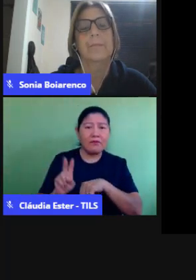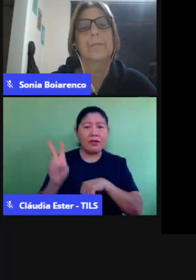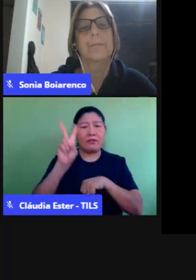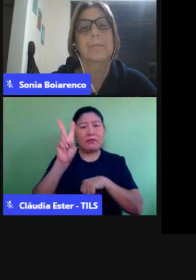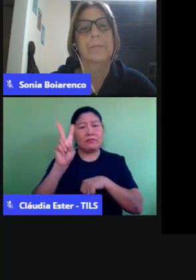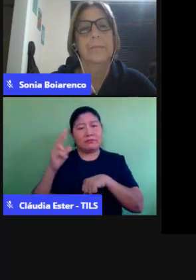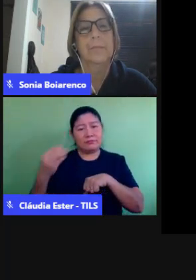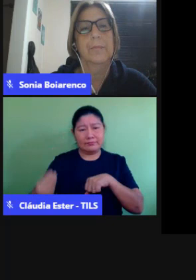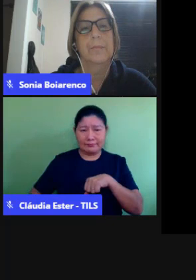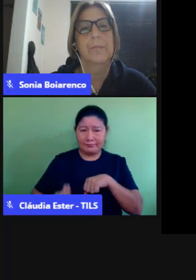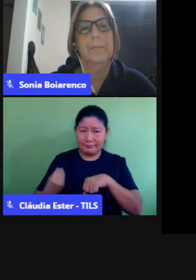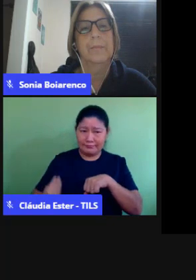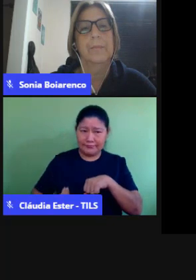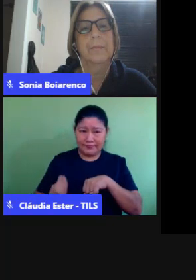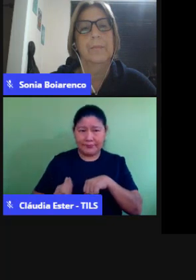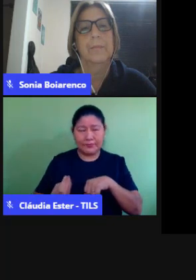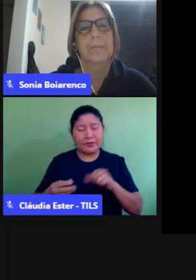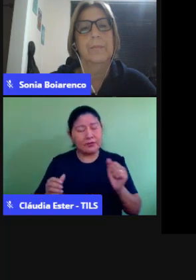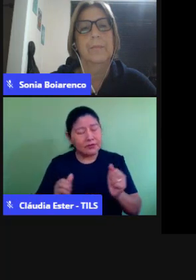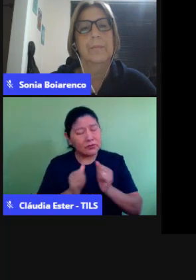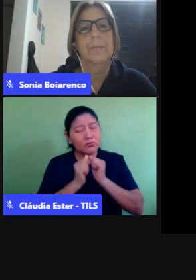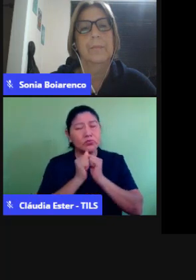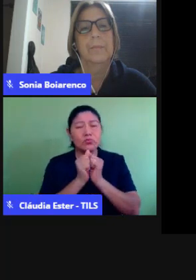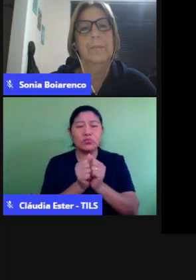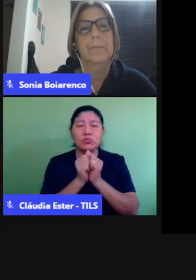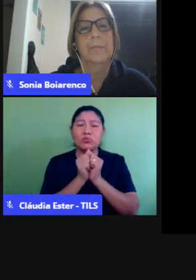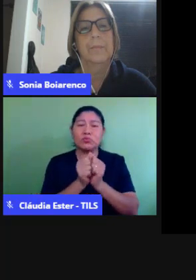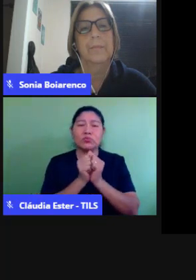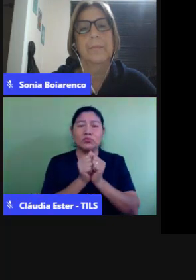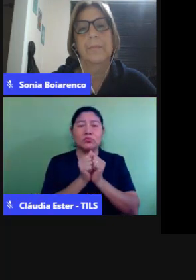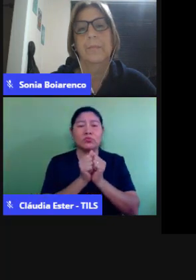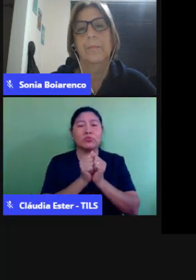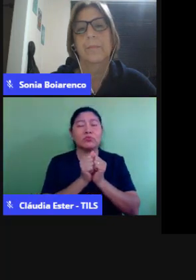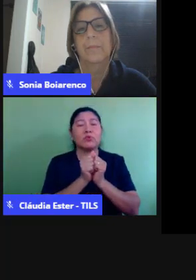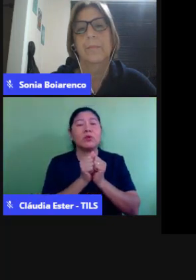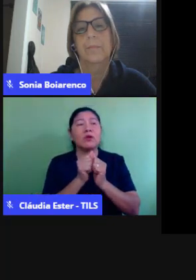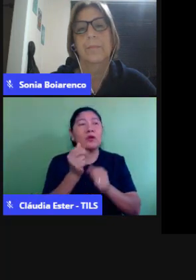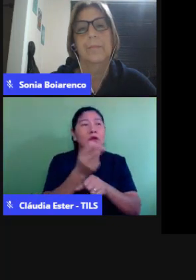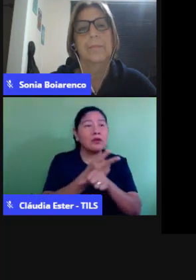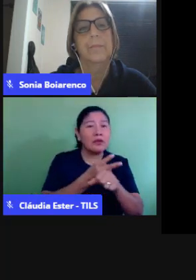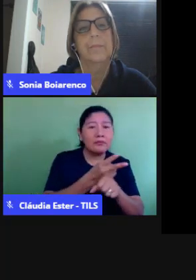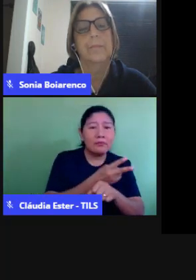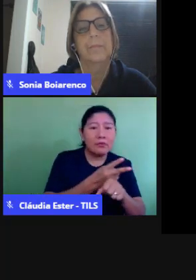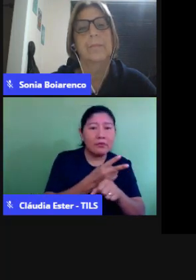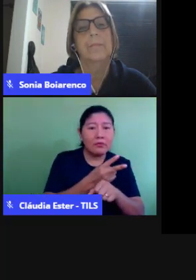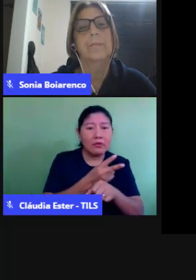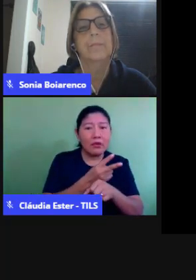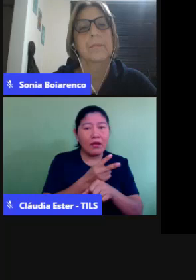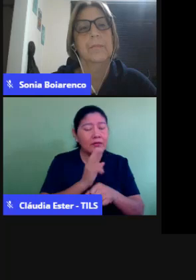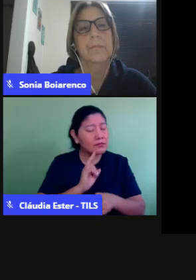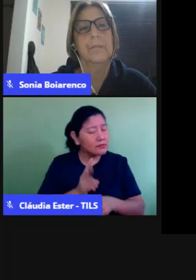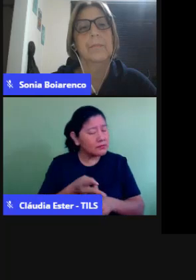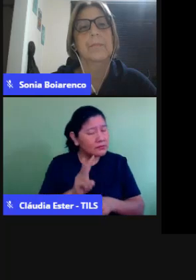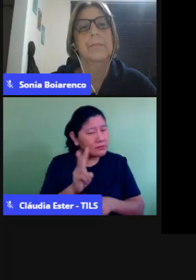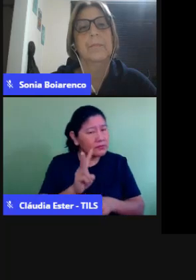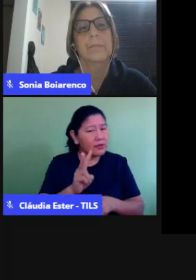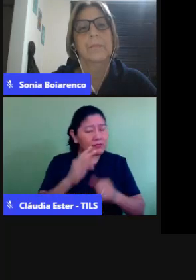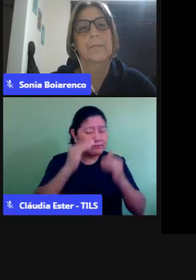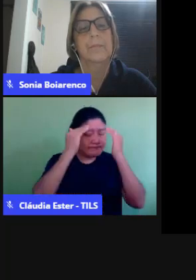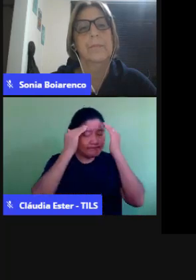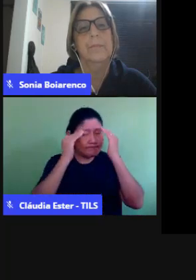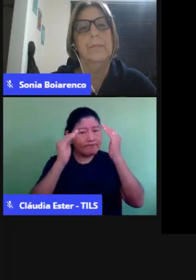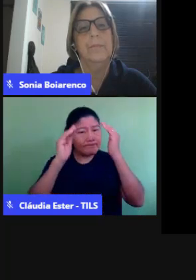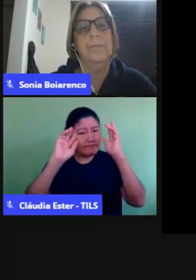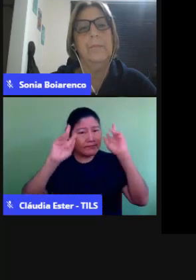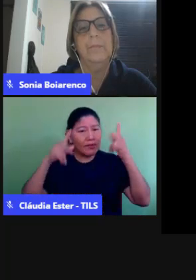ela reside, né, nesse momento, numa busca por nos humanizarmos, né? E também